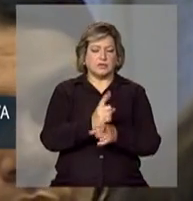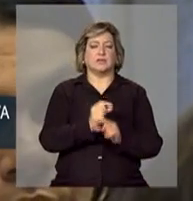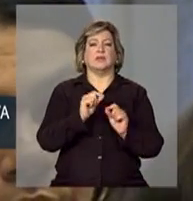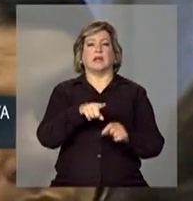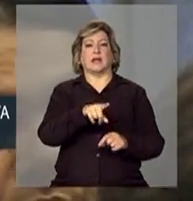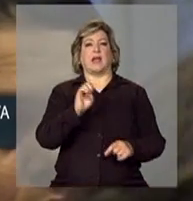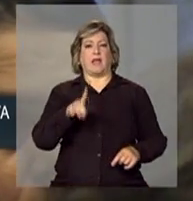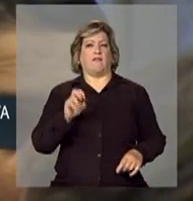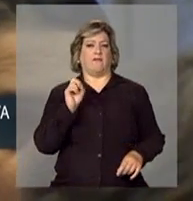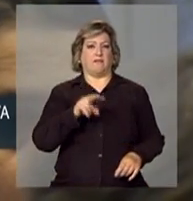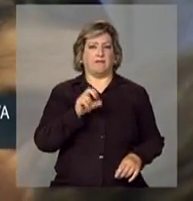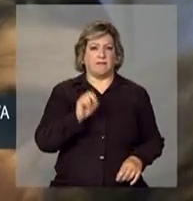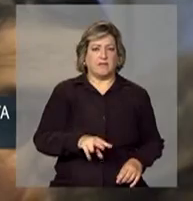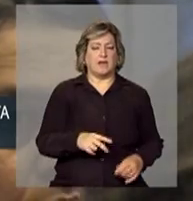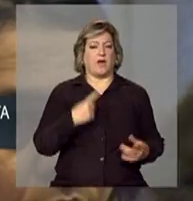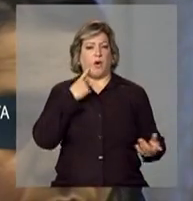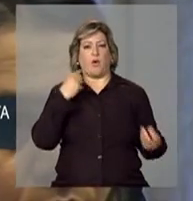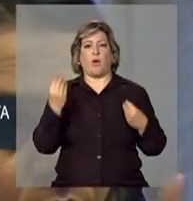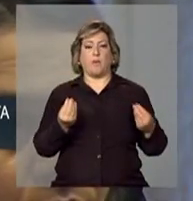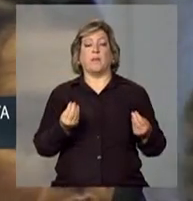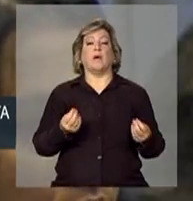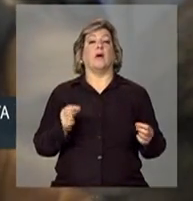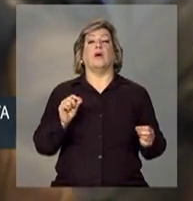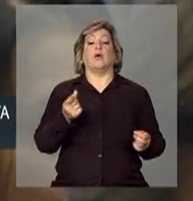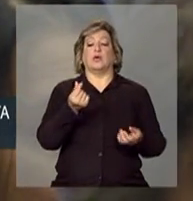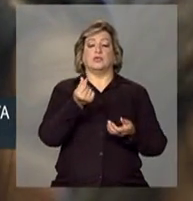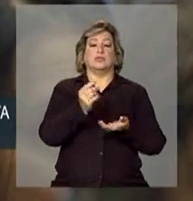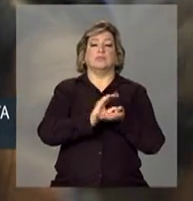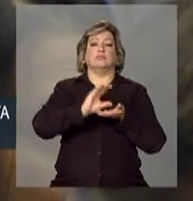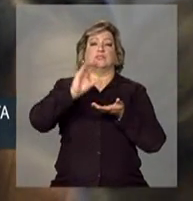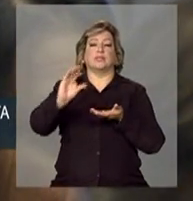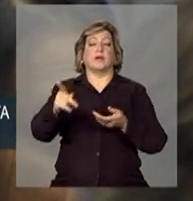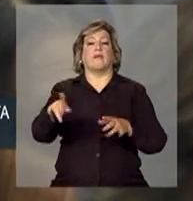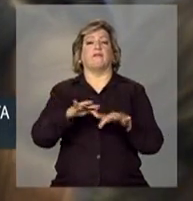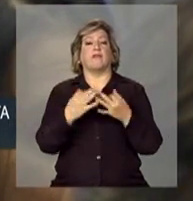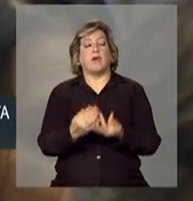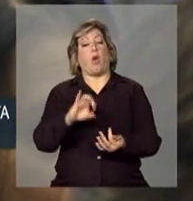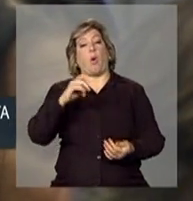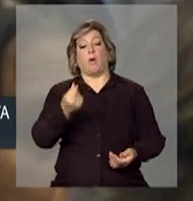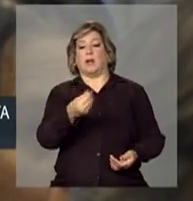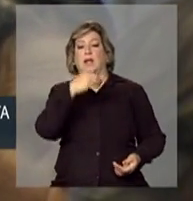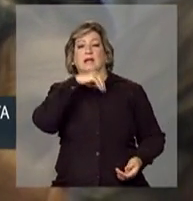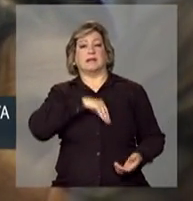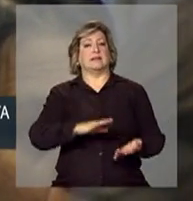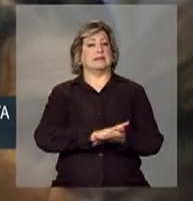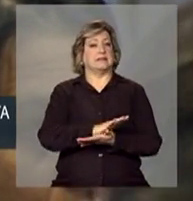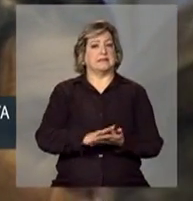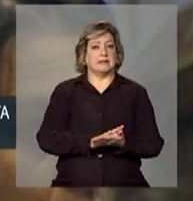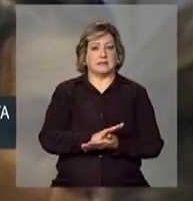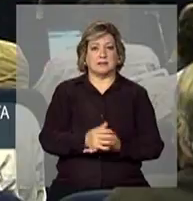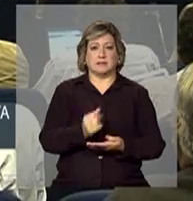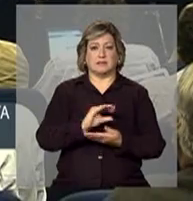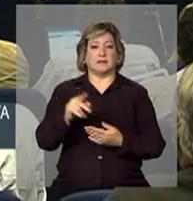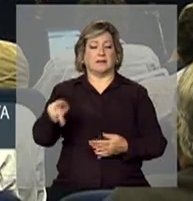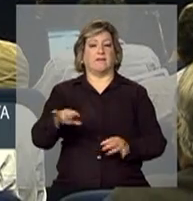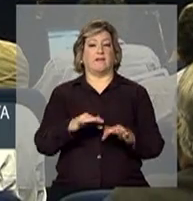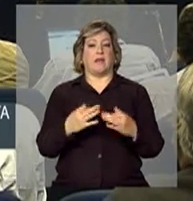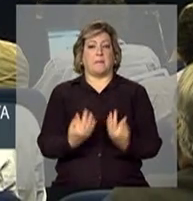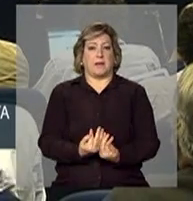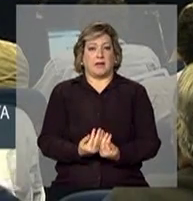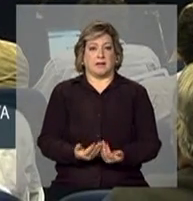de reparação a família possa vir a receber ou se ela não recebe nenhuma reparação do Estado brasileiro?